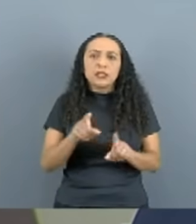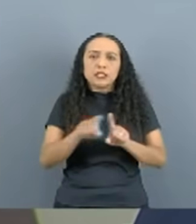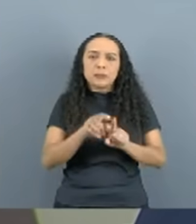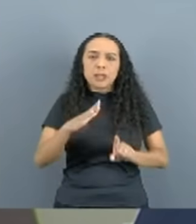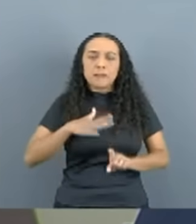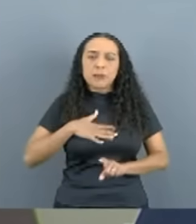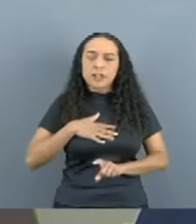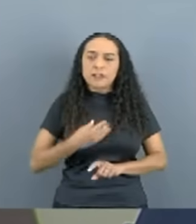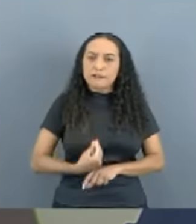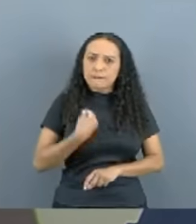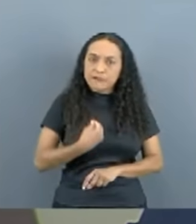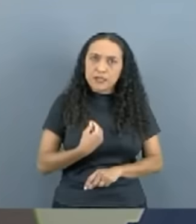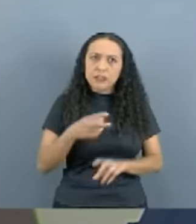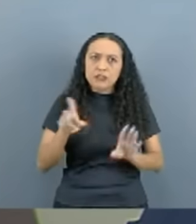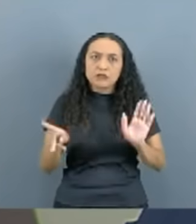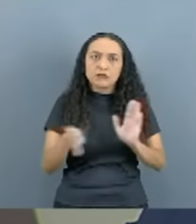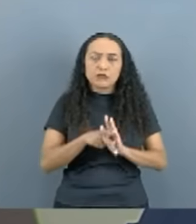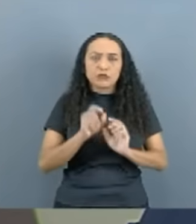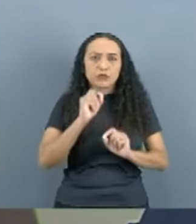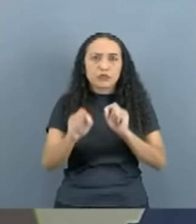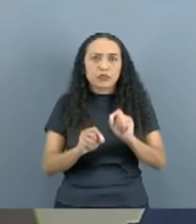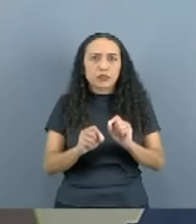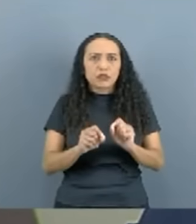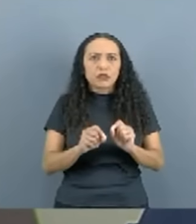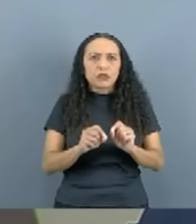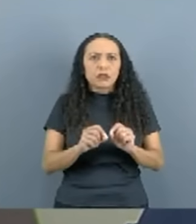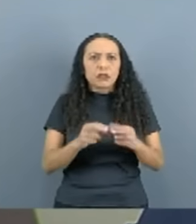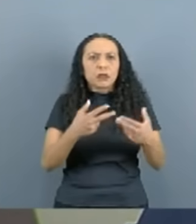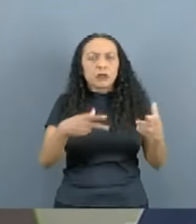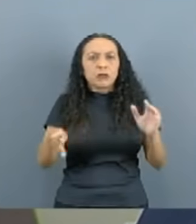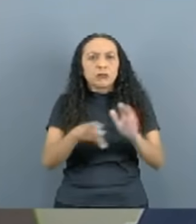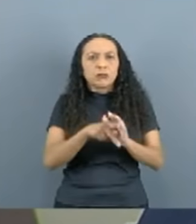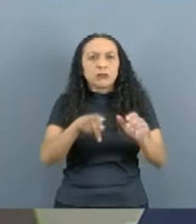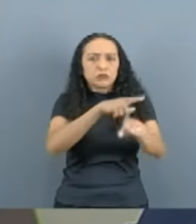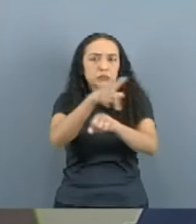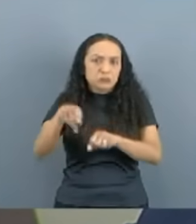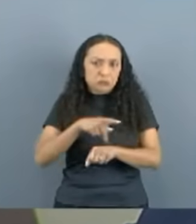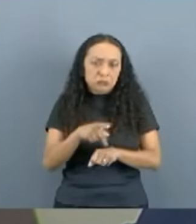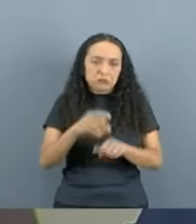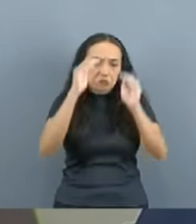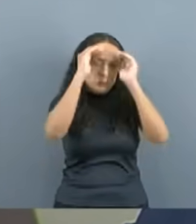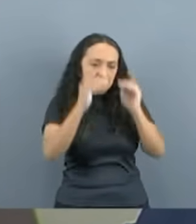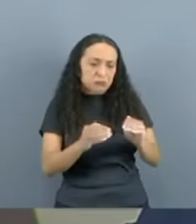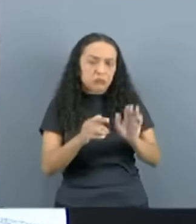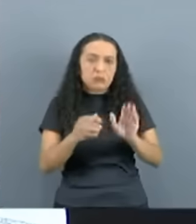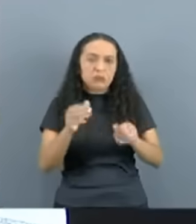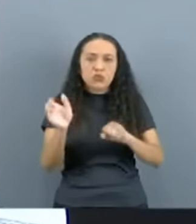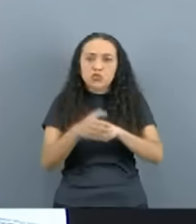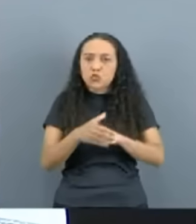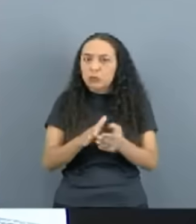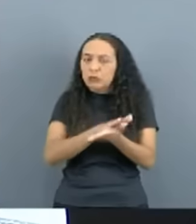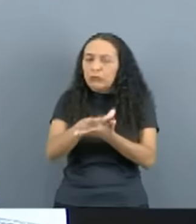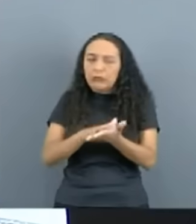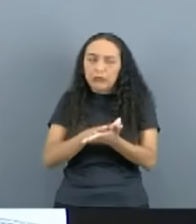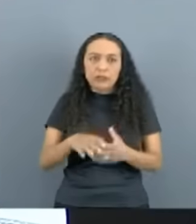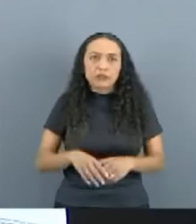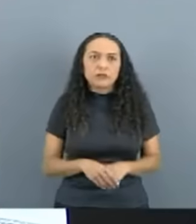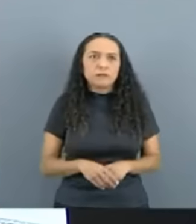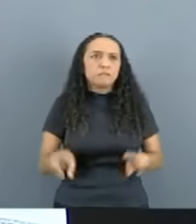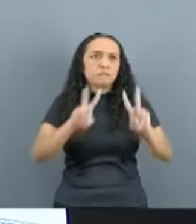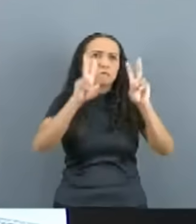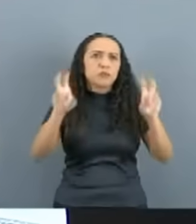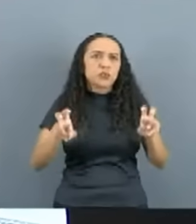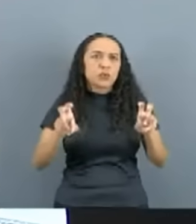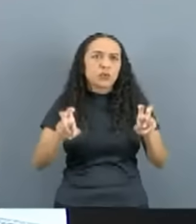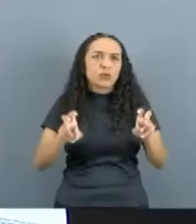vida por ações republicanas para não precisar esconder nada em lugar nenhum. Essa questão dos consignados aí, o